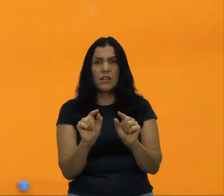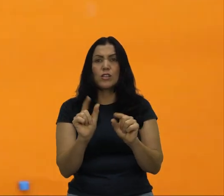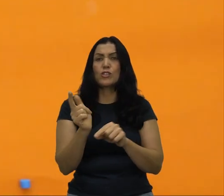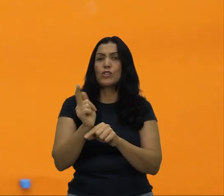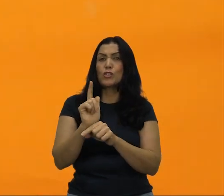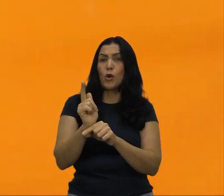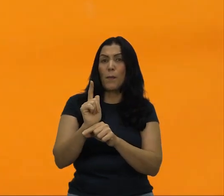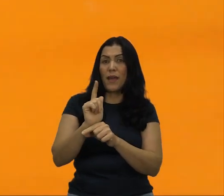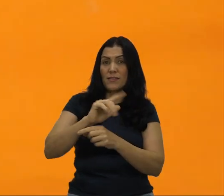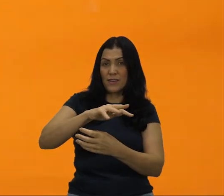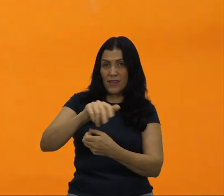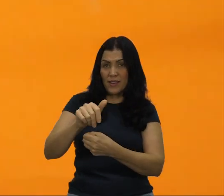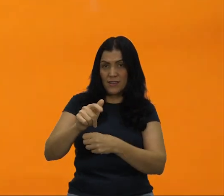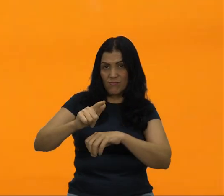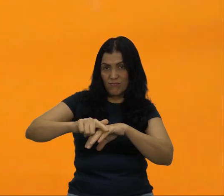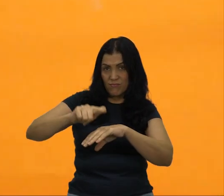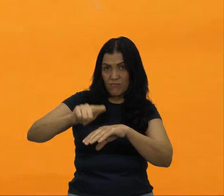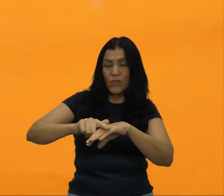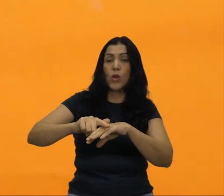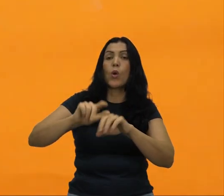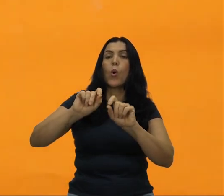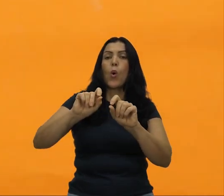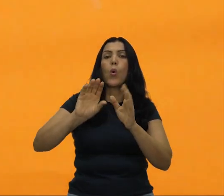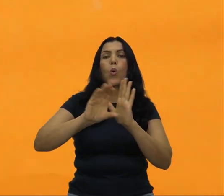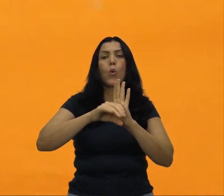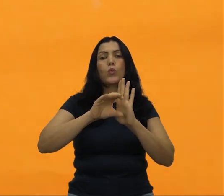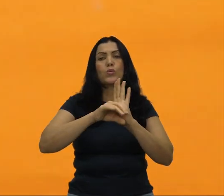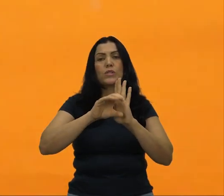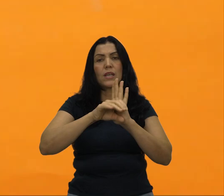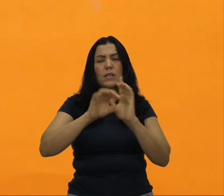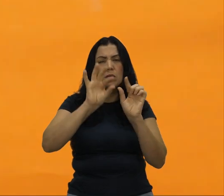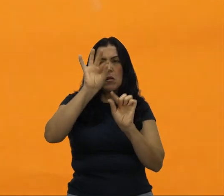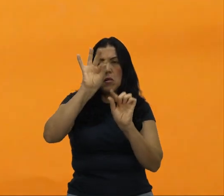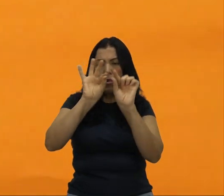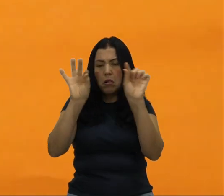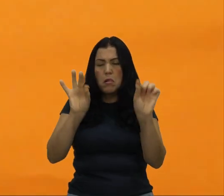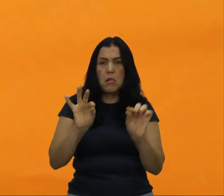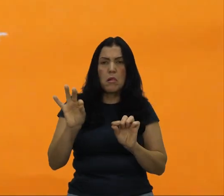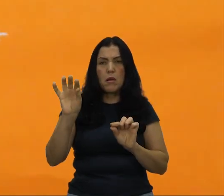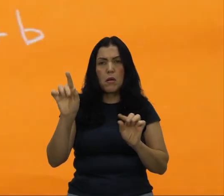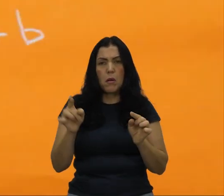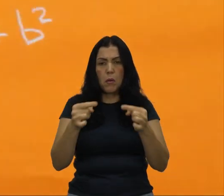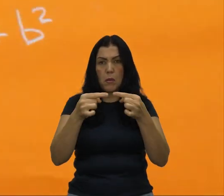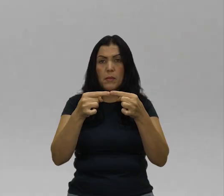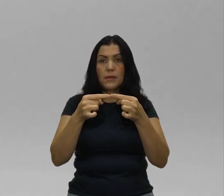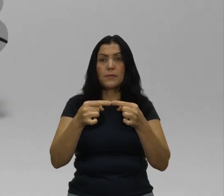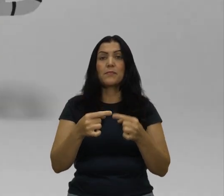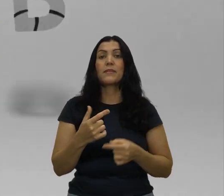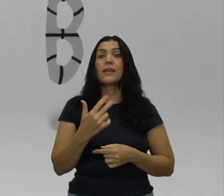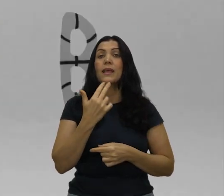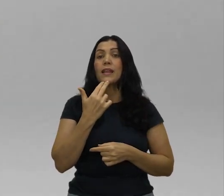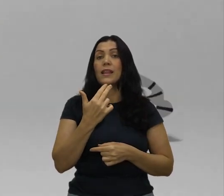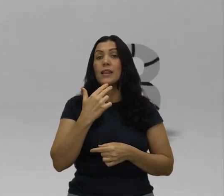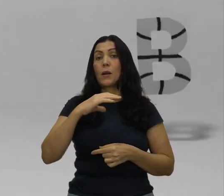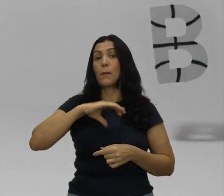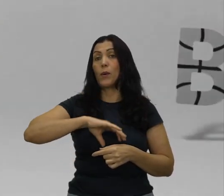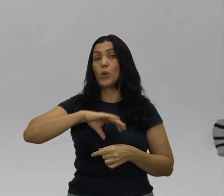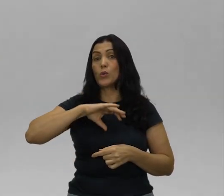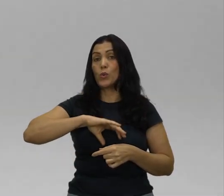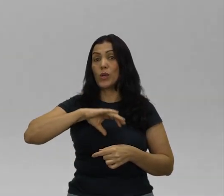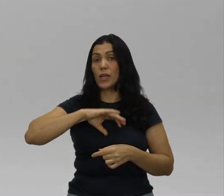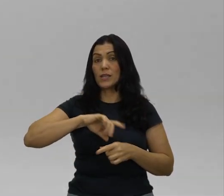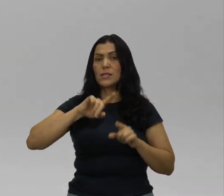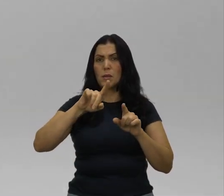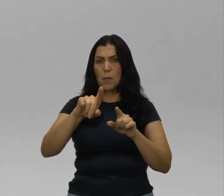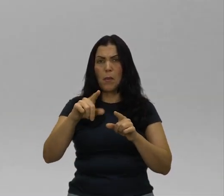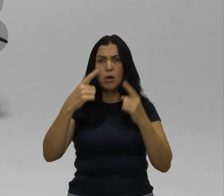geométricas, sólidos tridimensionais ou explorar conceitos de simetria. Língua portuguesa.